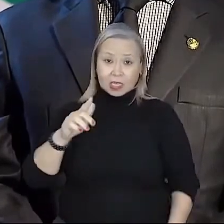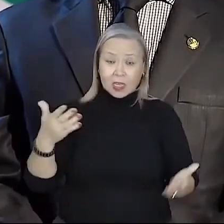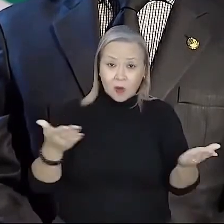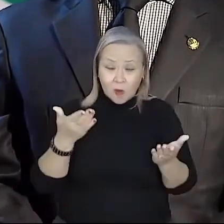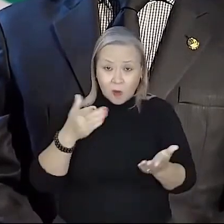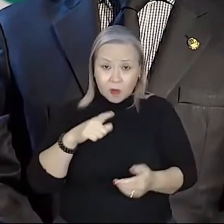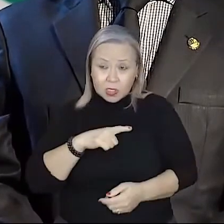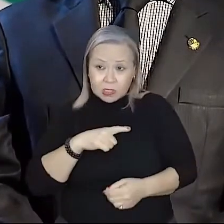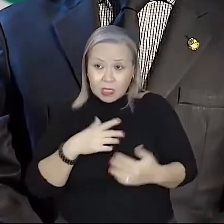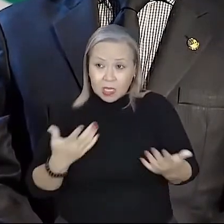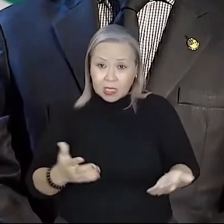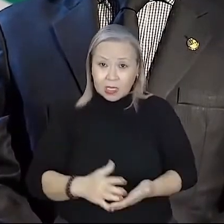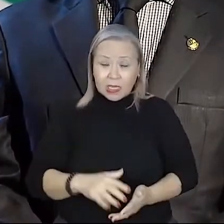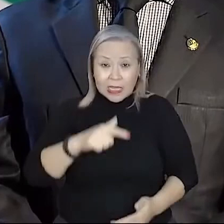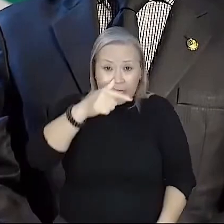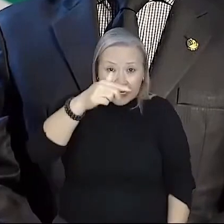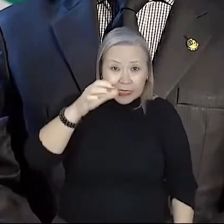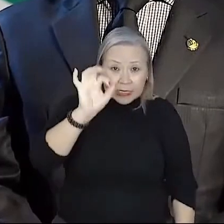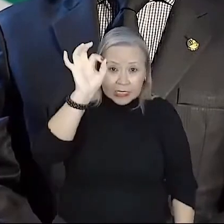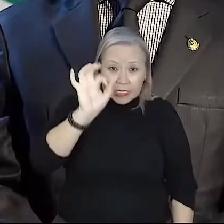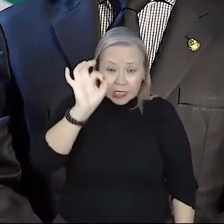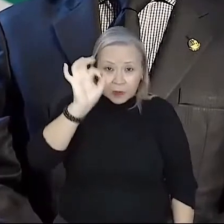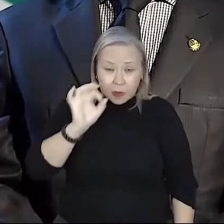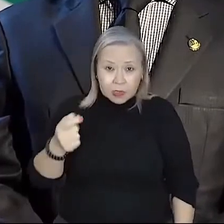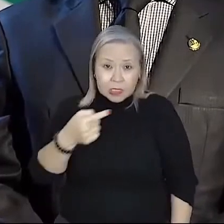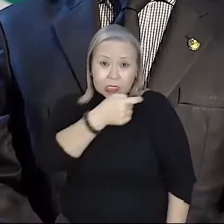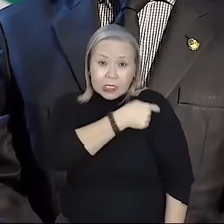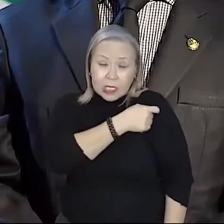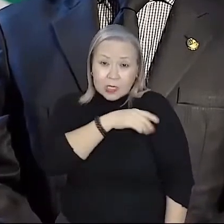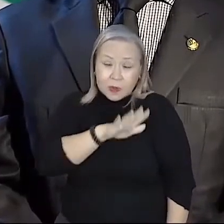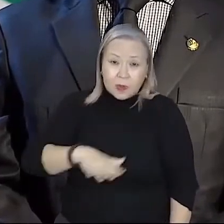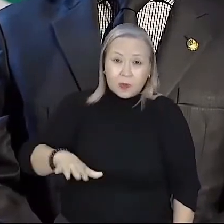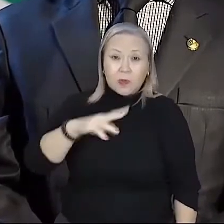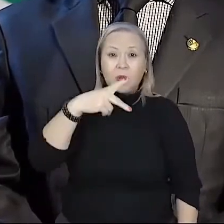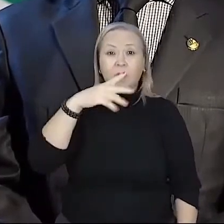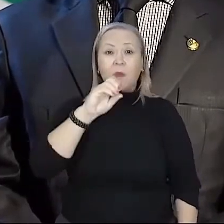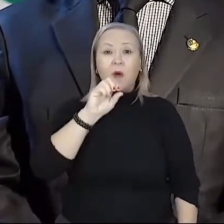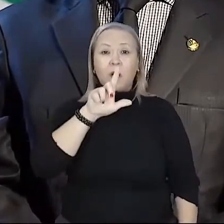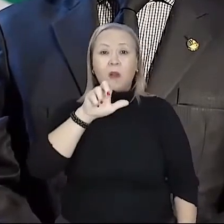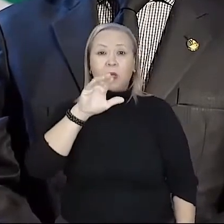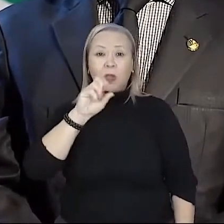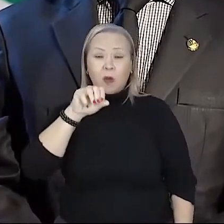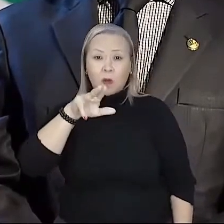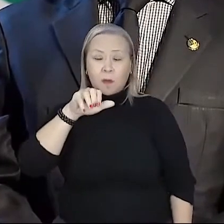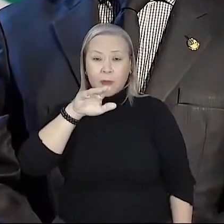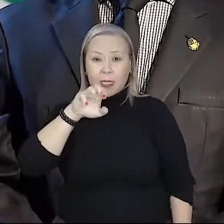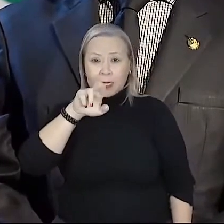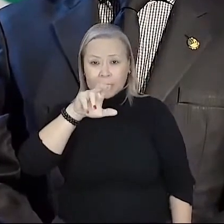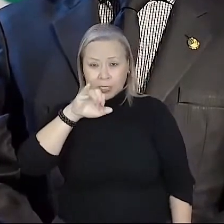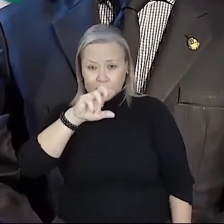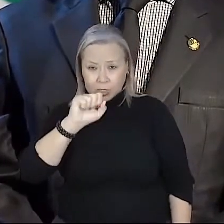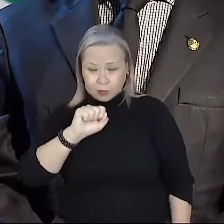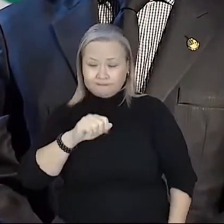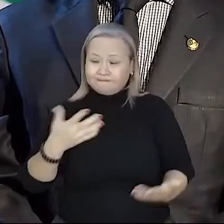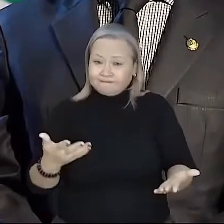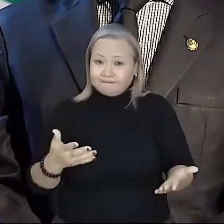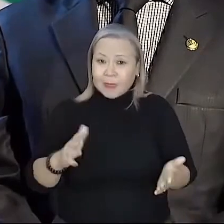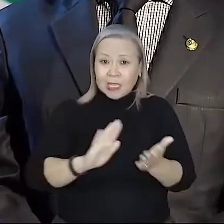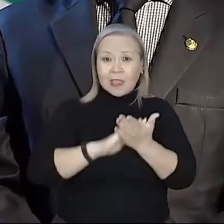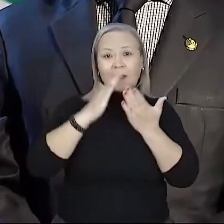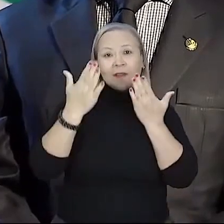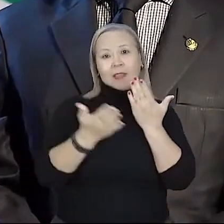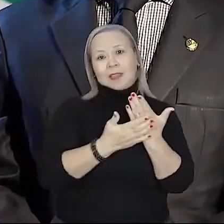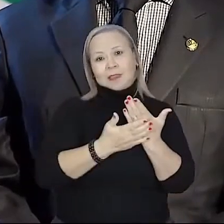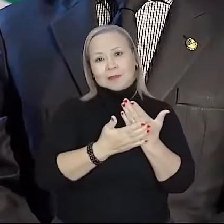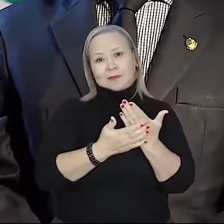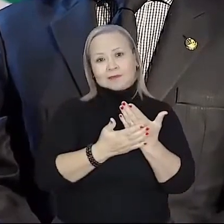tem 70% ou menos de cobertura, poliomielite mais ou menos parecido. ou seja, riscos concretos de